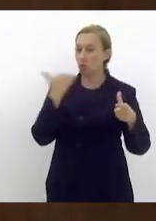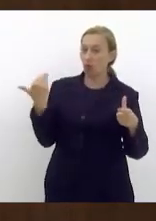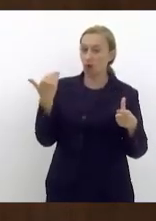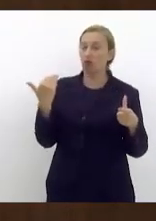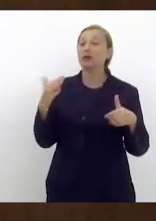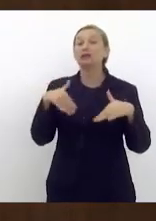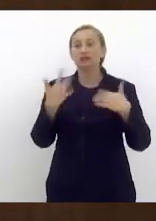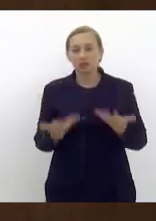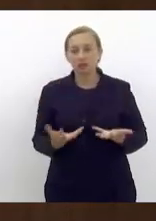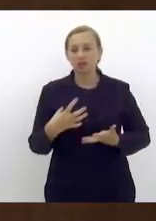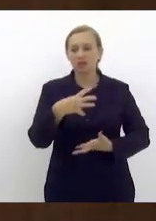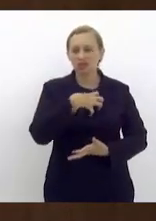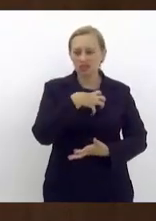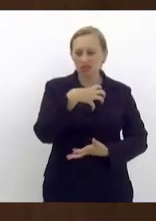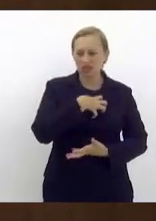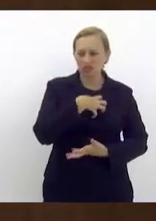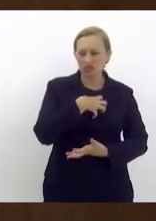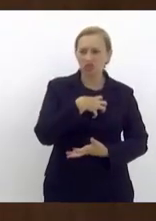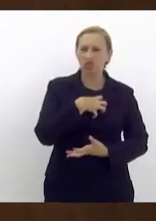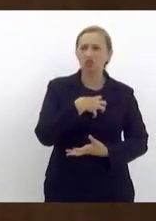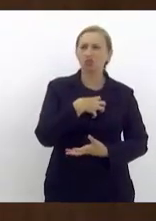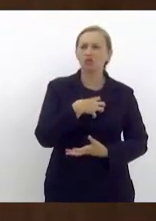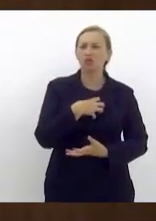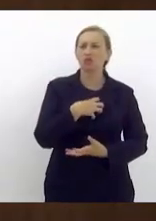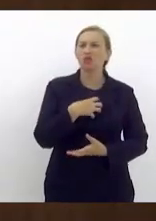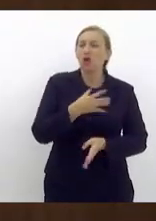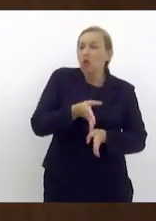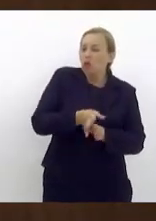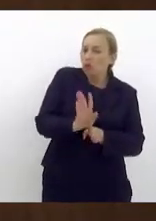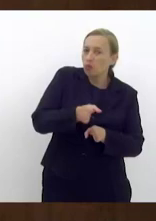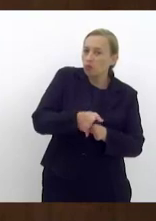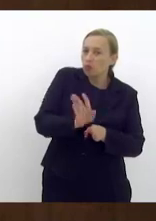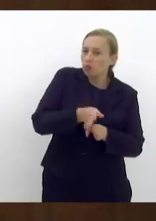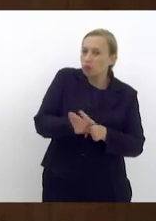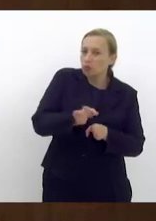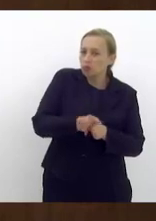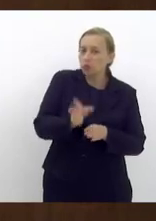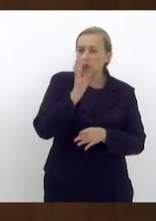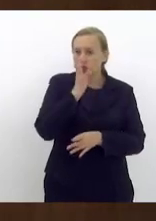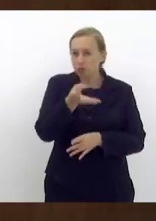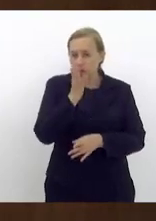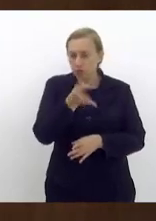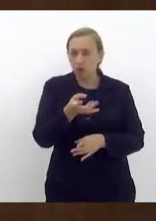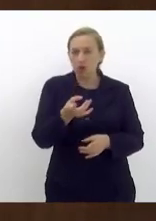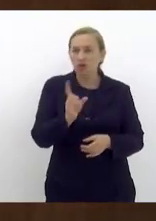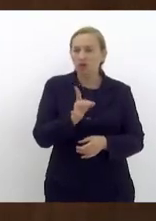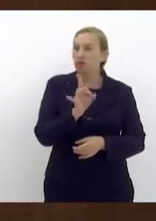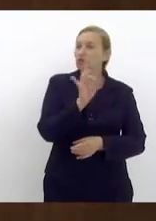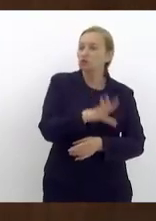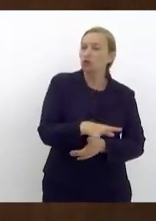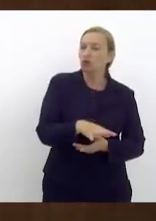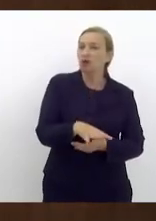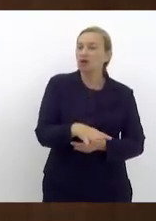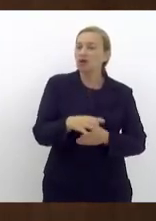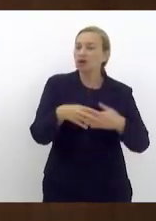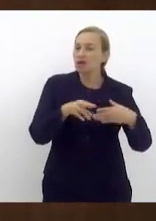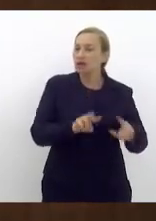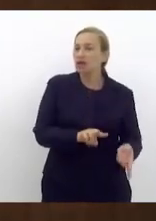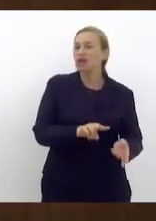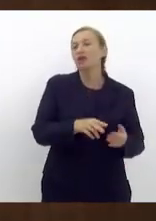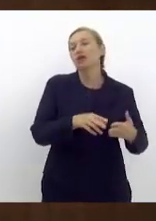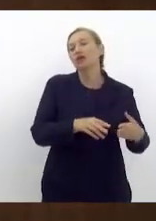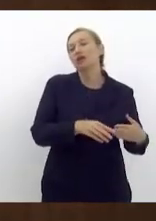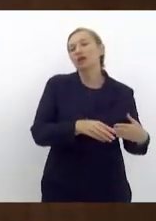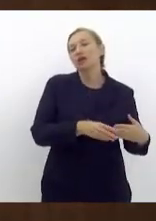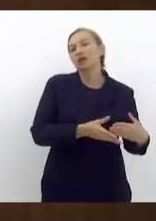nesse sentido, uma campanha permanente de orientação dessas denúncias, mas não só isso, de encaminhamento